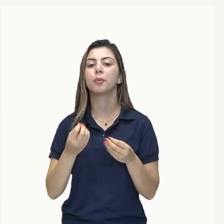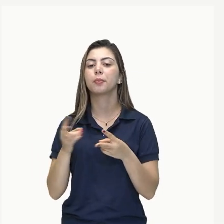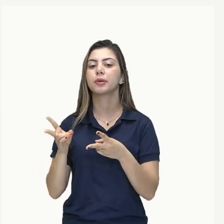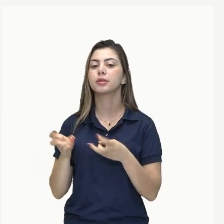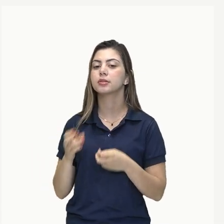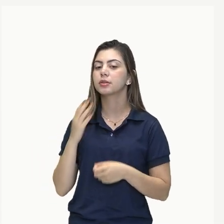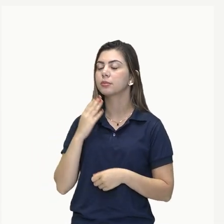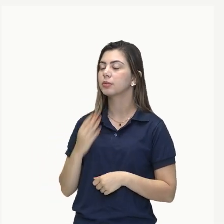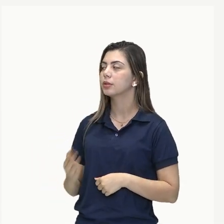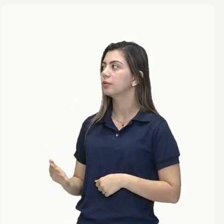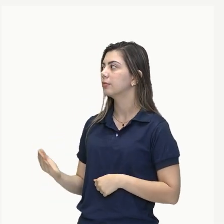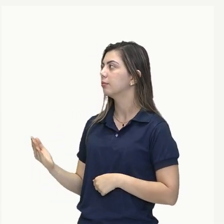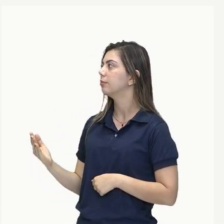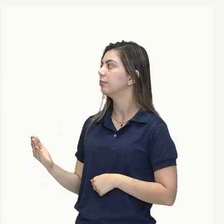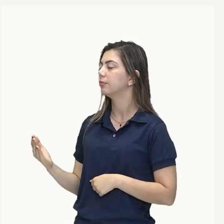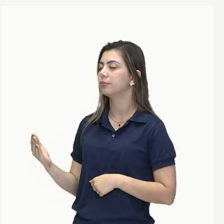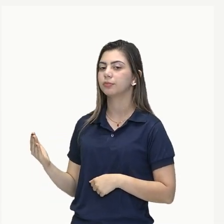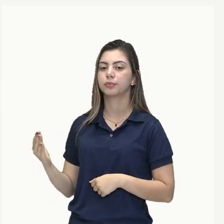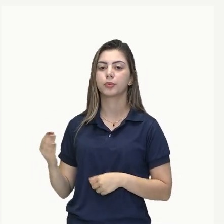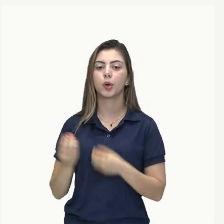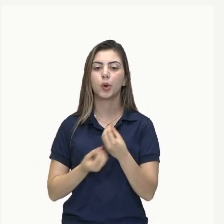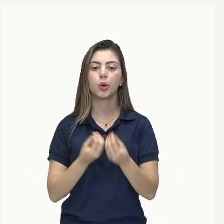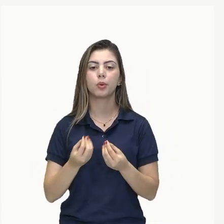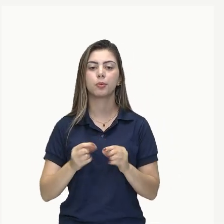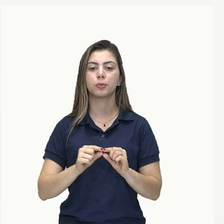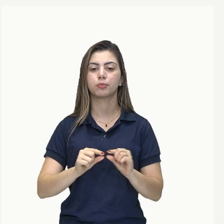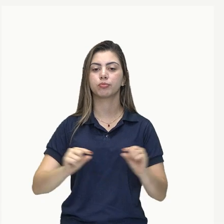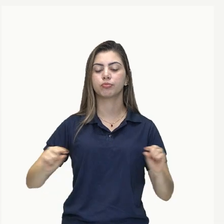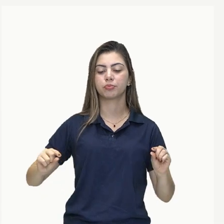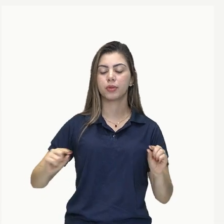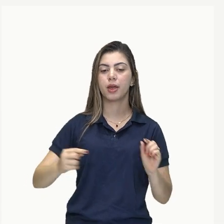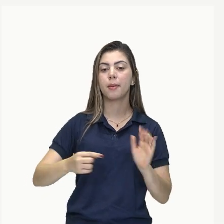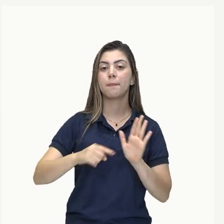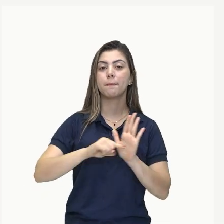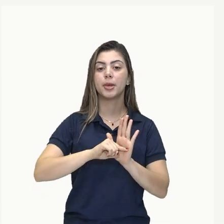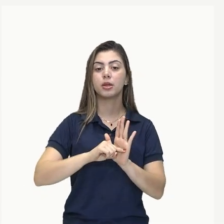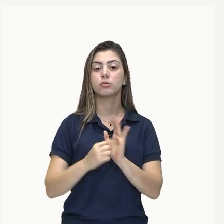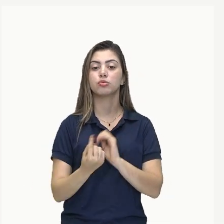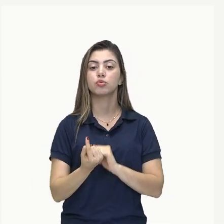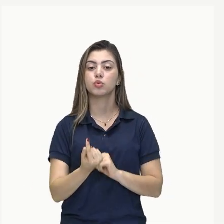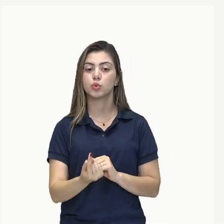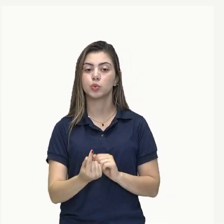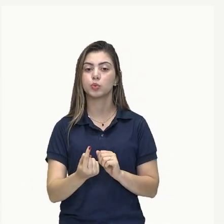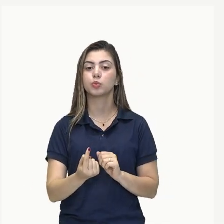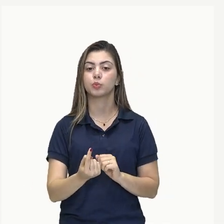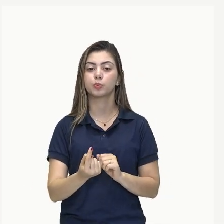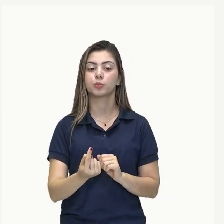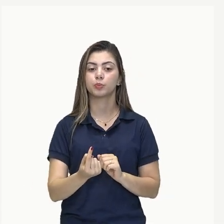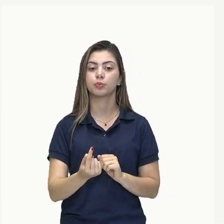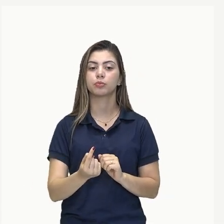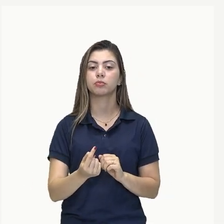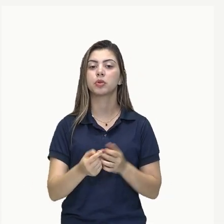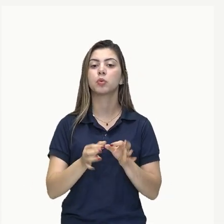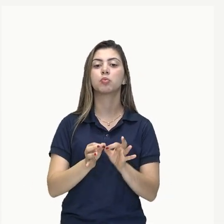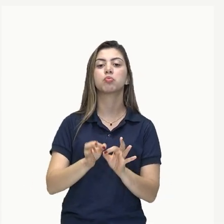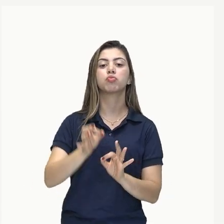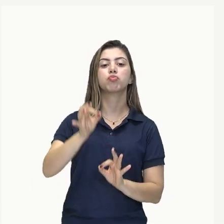Essa posição dele aí, ó, é o menos 1, negativo 1. E qual é a altura